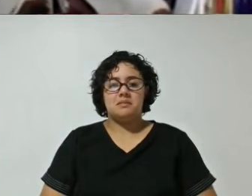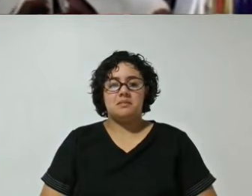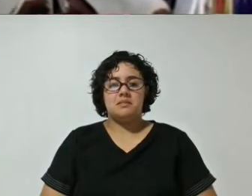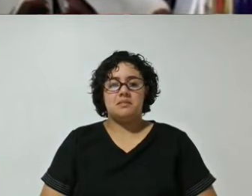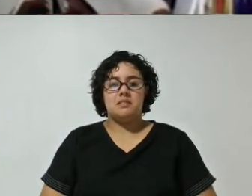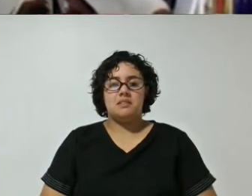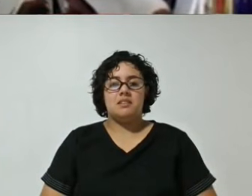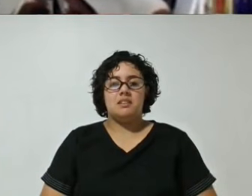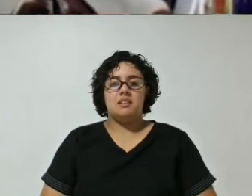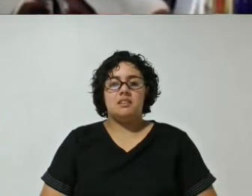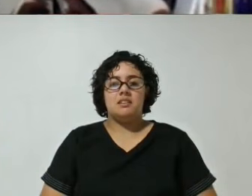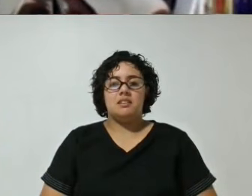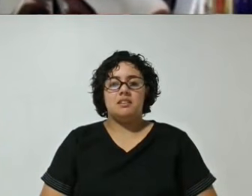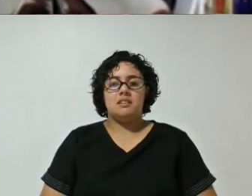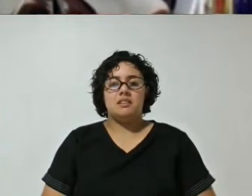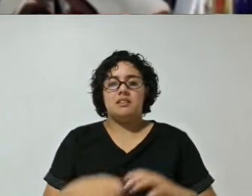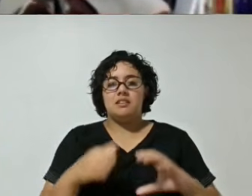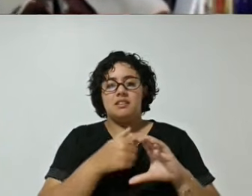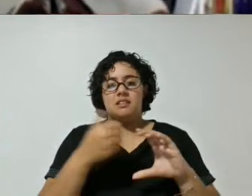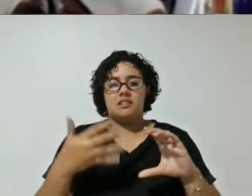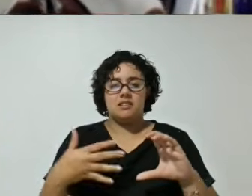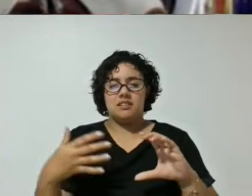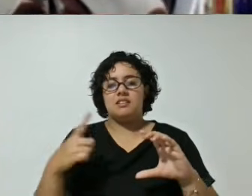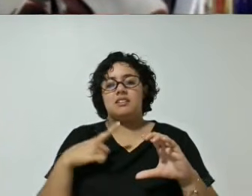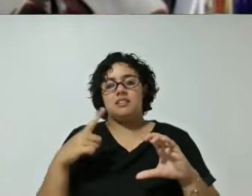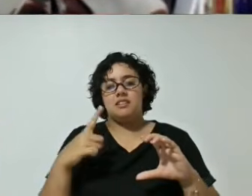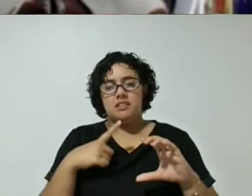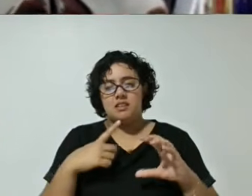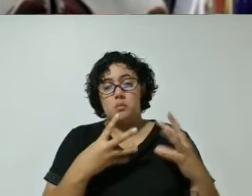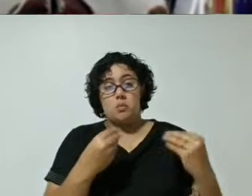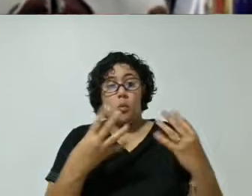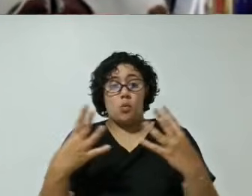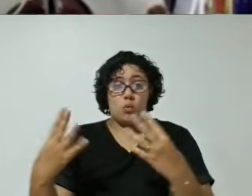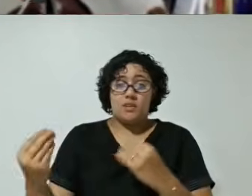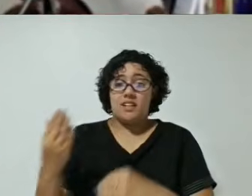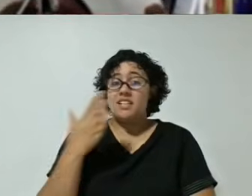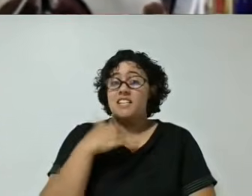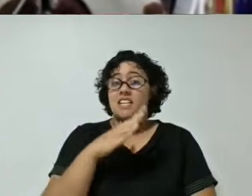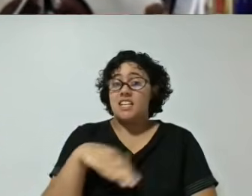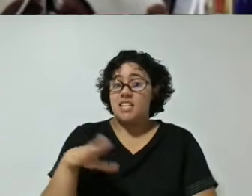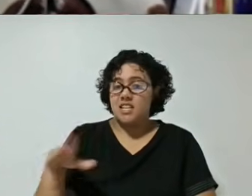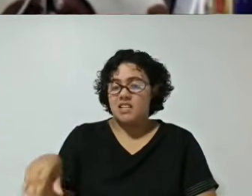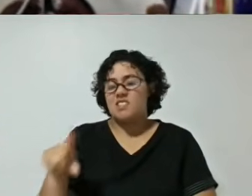E era essa característica do centro, né? Sempre muita criança, né, Jair? Muita.